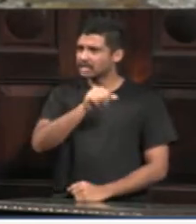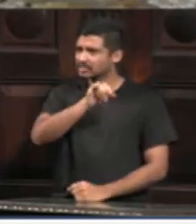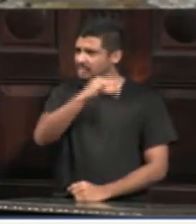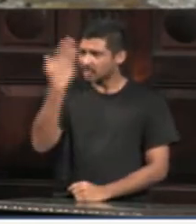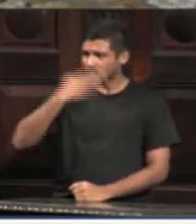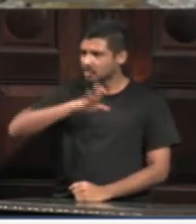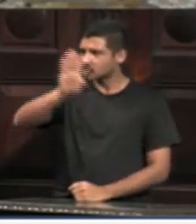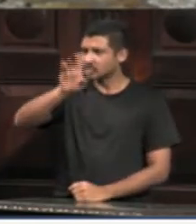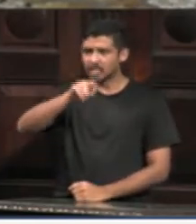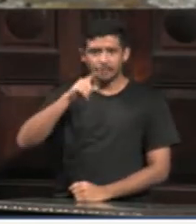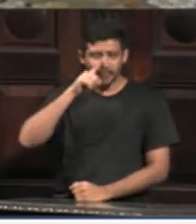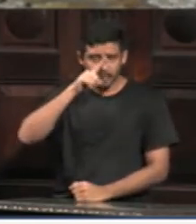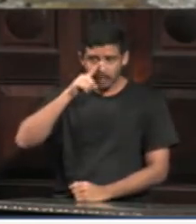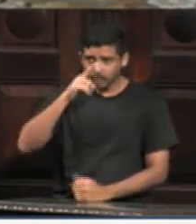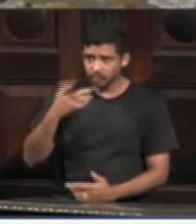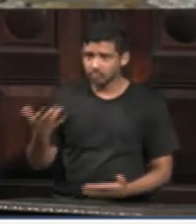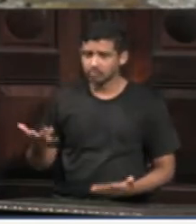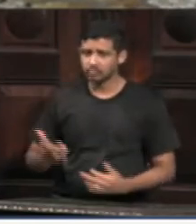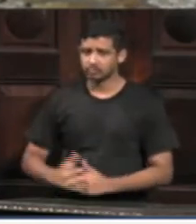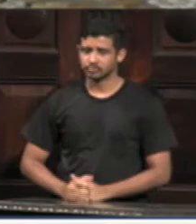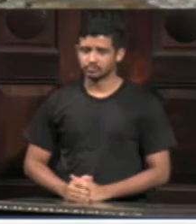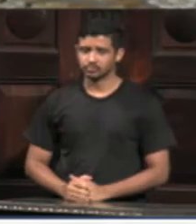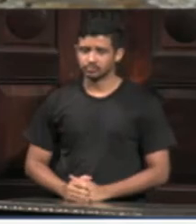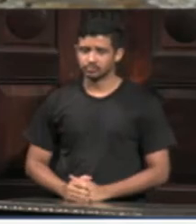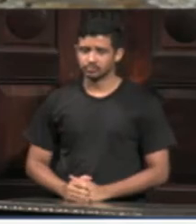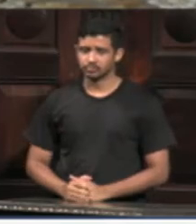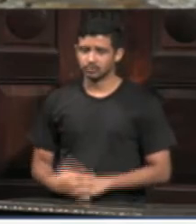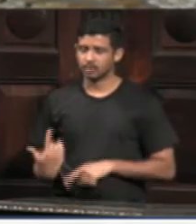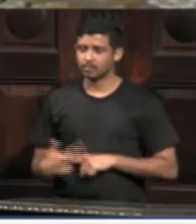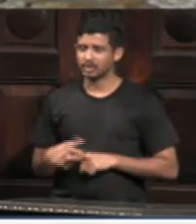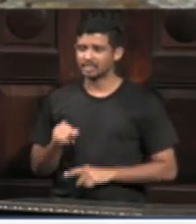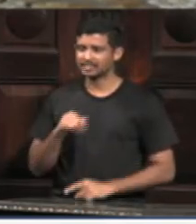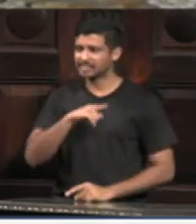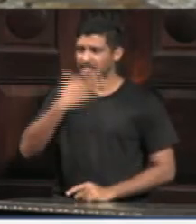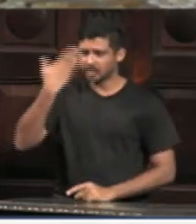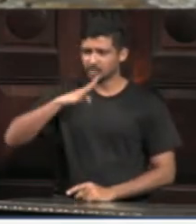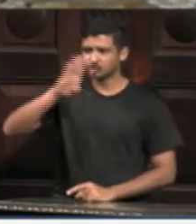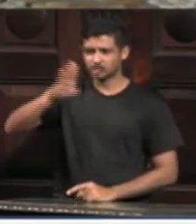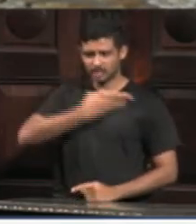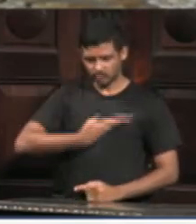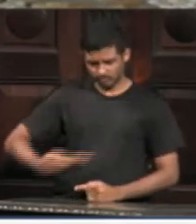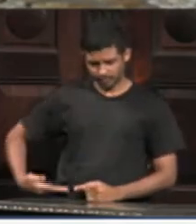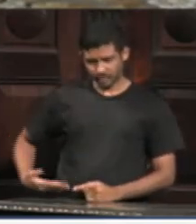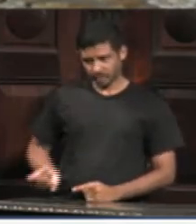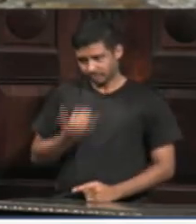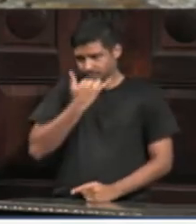esse mesmo homem que se é candidato a governador, deputado Luiz Paulo, me